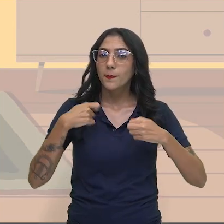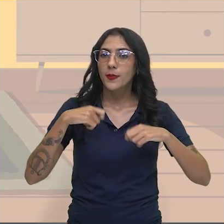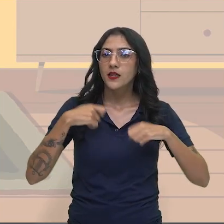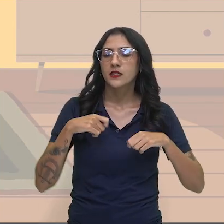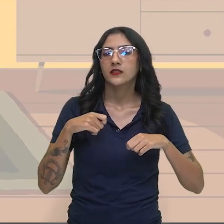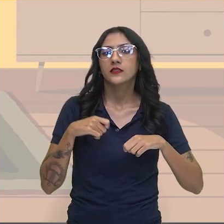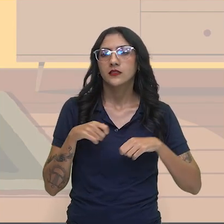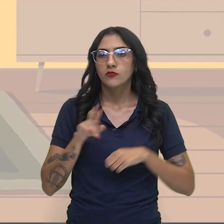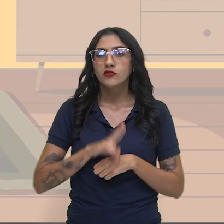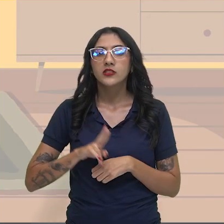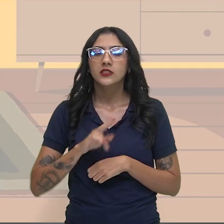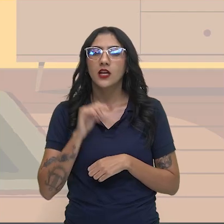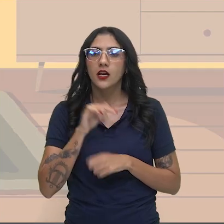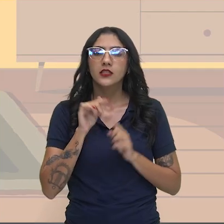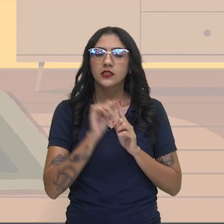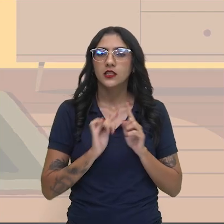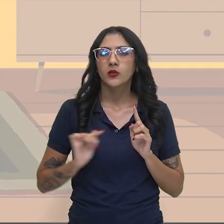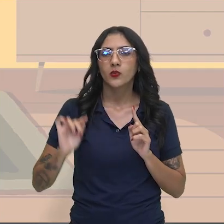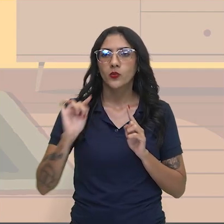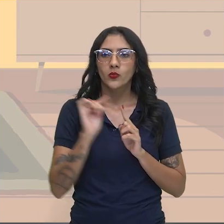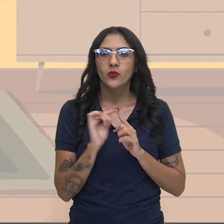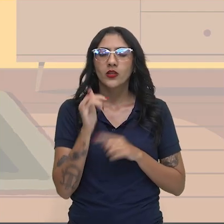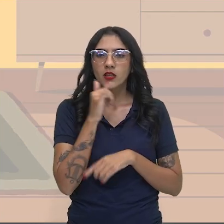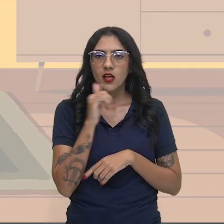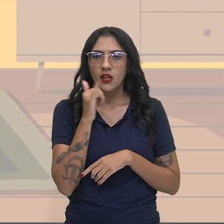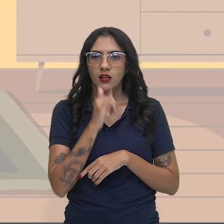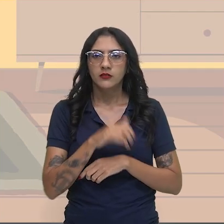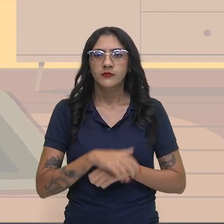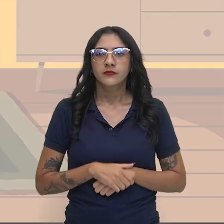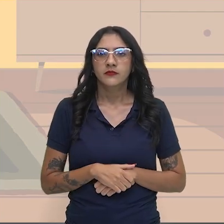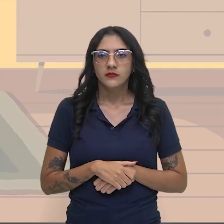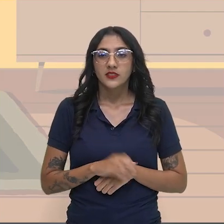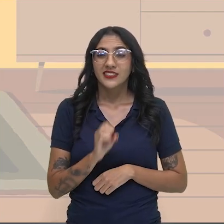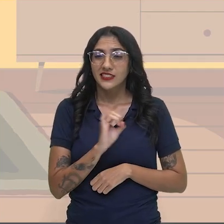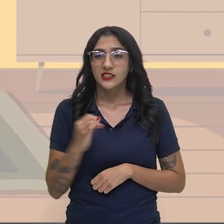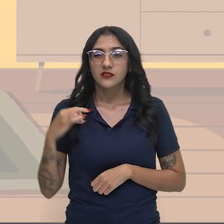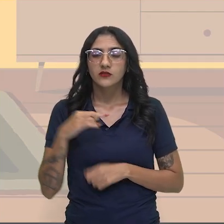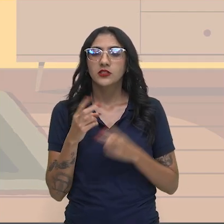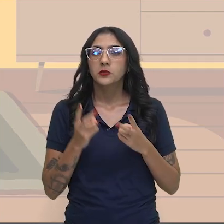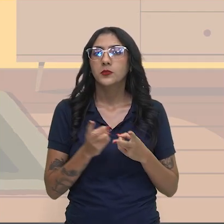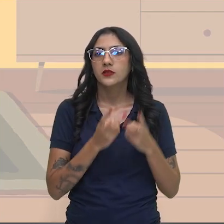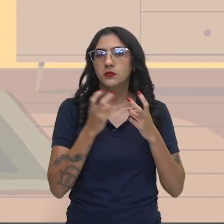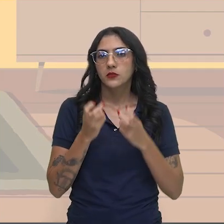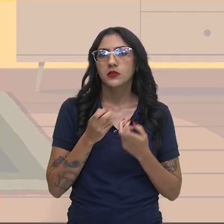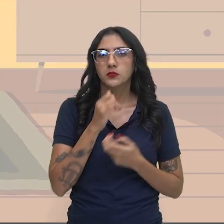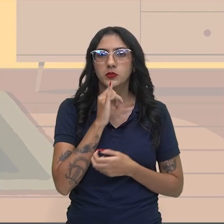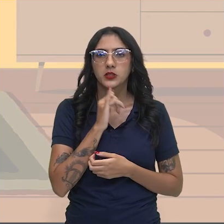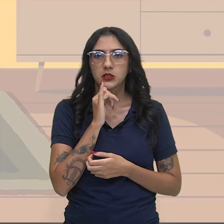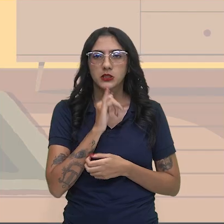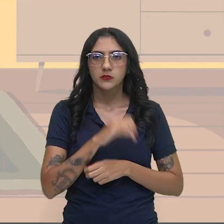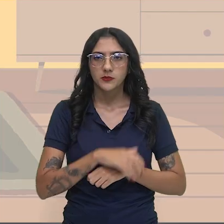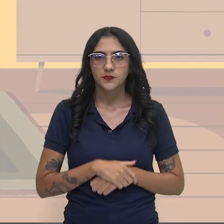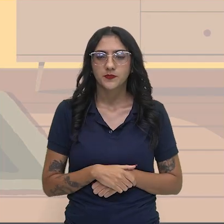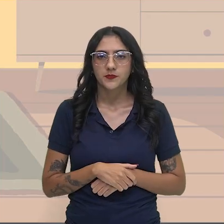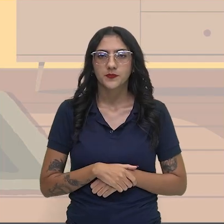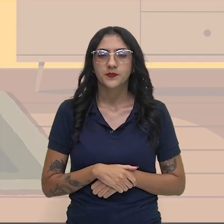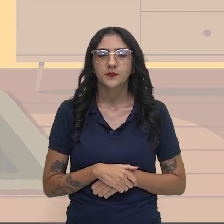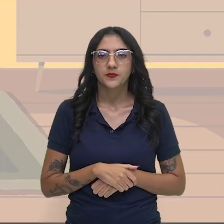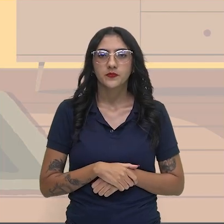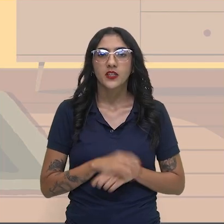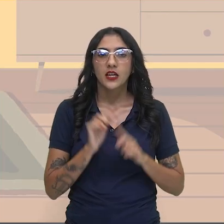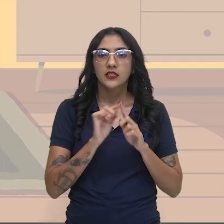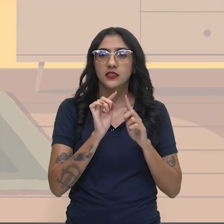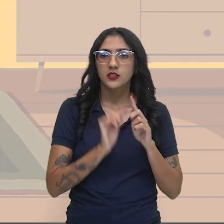com os circuitos elétricos. Toda vez que você falar e perceber, olha só, os circuitos elétricos